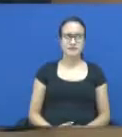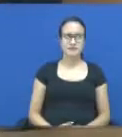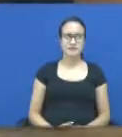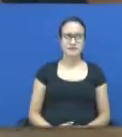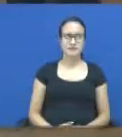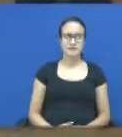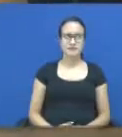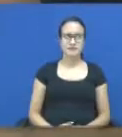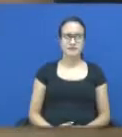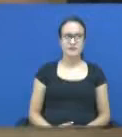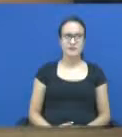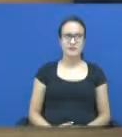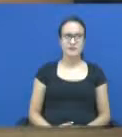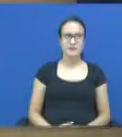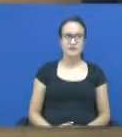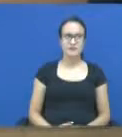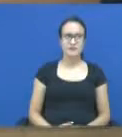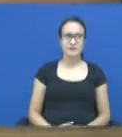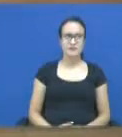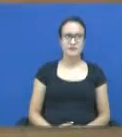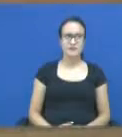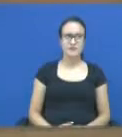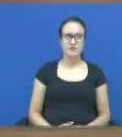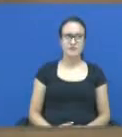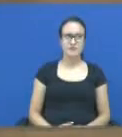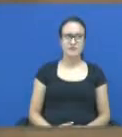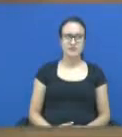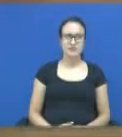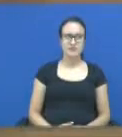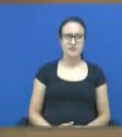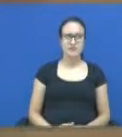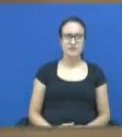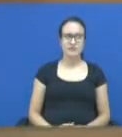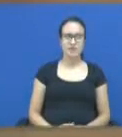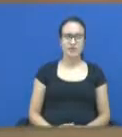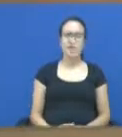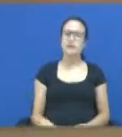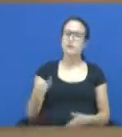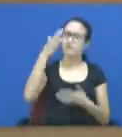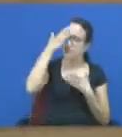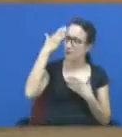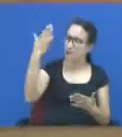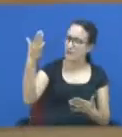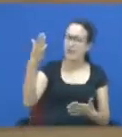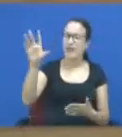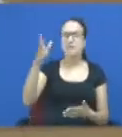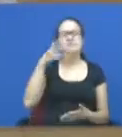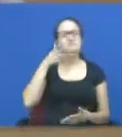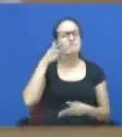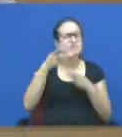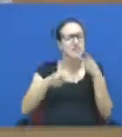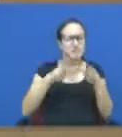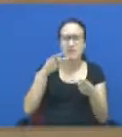Pastor Gilson, muito obrigado pela sua vinda até aqui, pelas palavras. Esta Câmara se alegra ao recebê-lo.